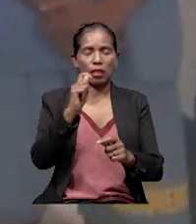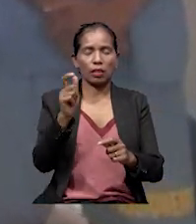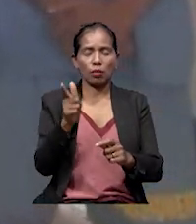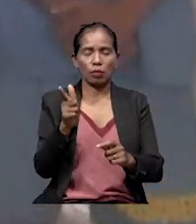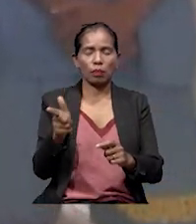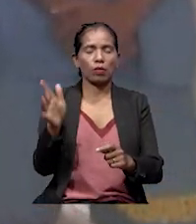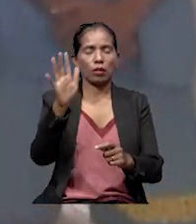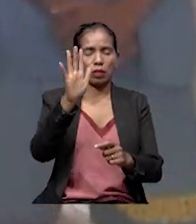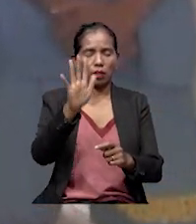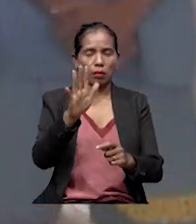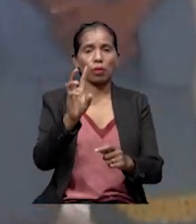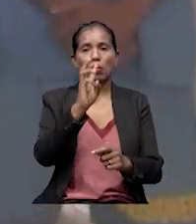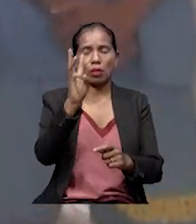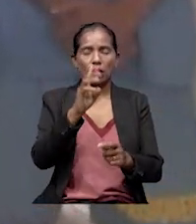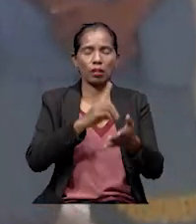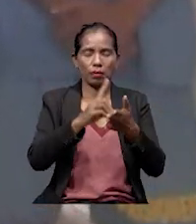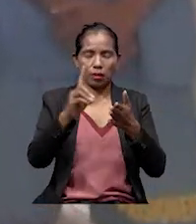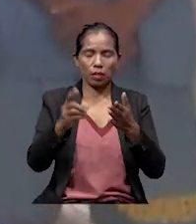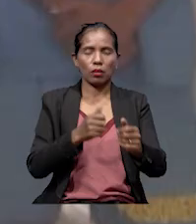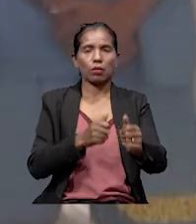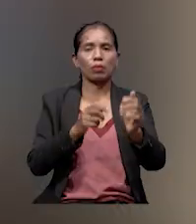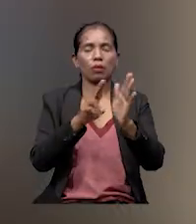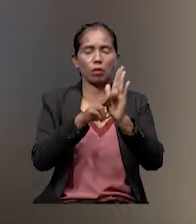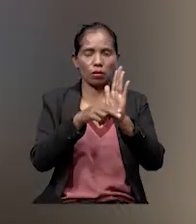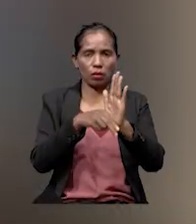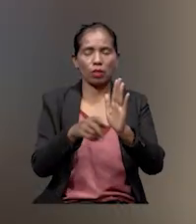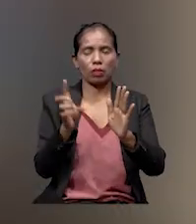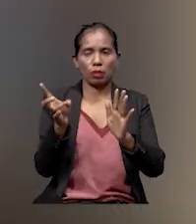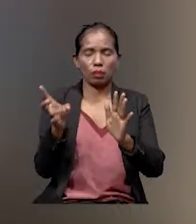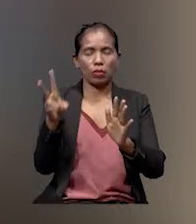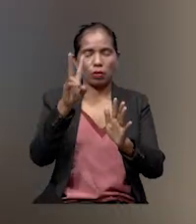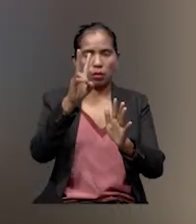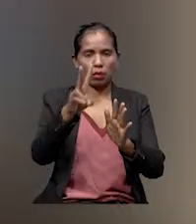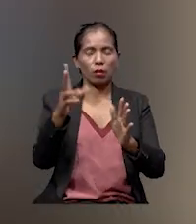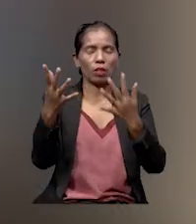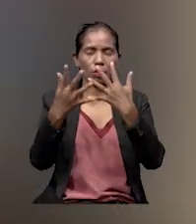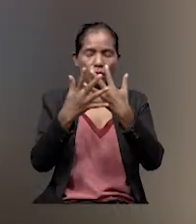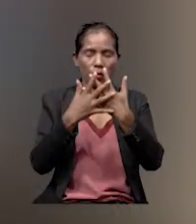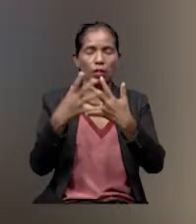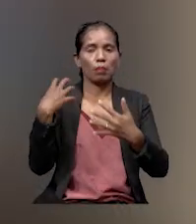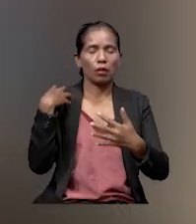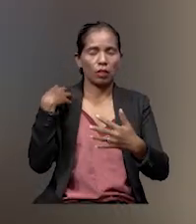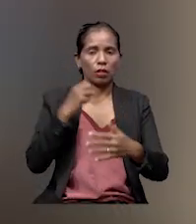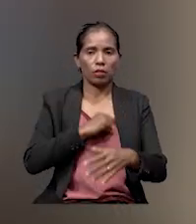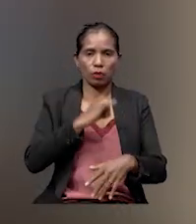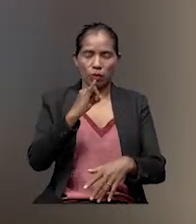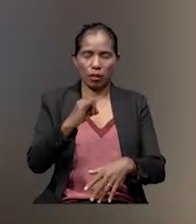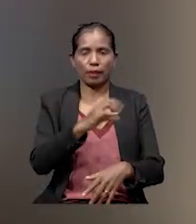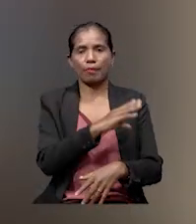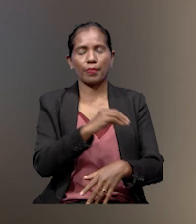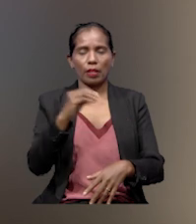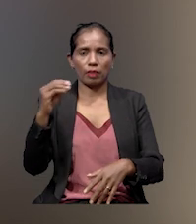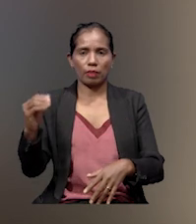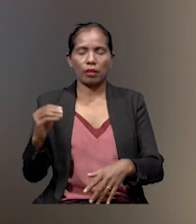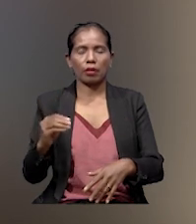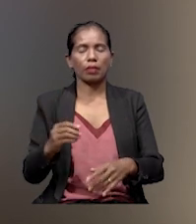toia quarta semana, né? A fim cumpre hora sítio no Singroa e a cela de detenção comanda Penetele Cova Lima. Lê-se primeiro